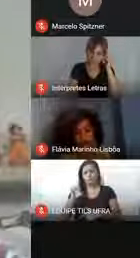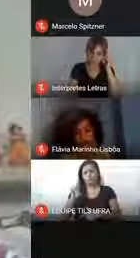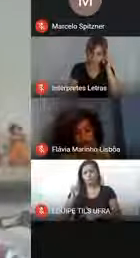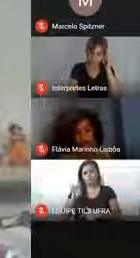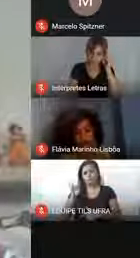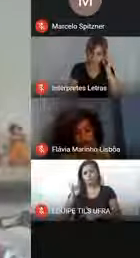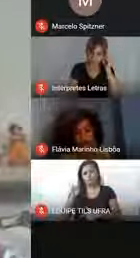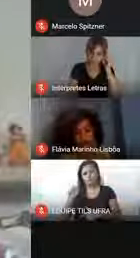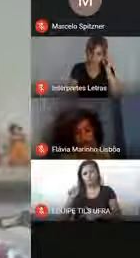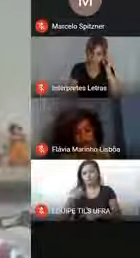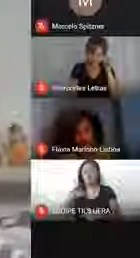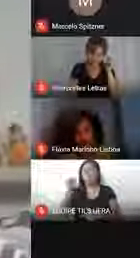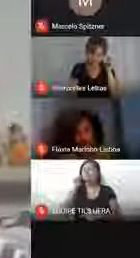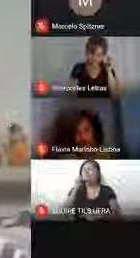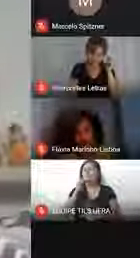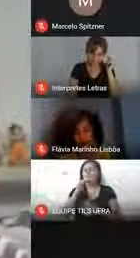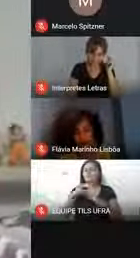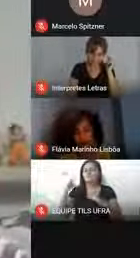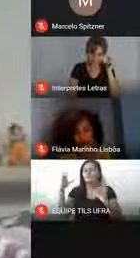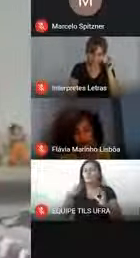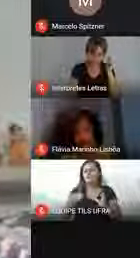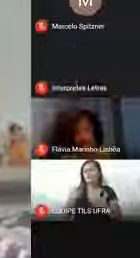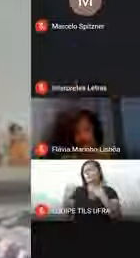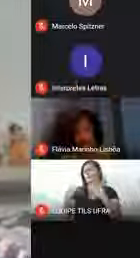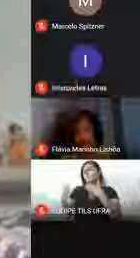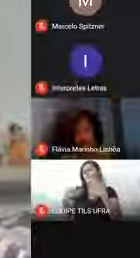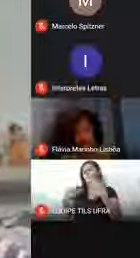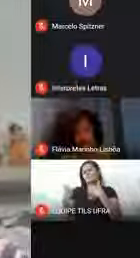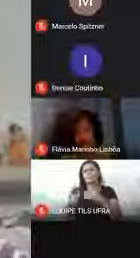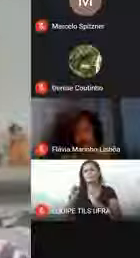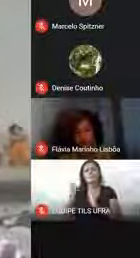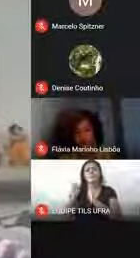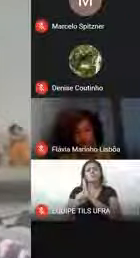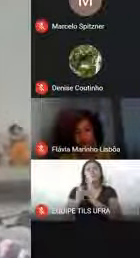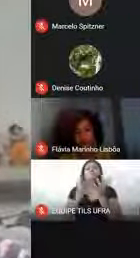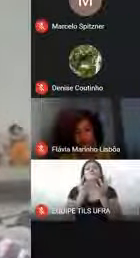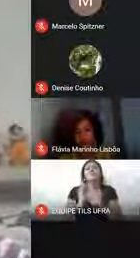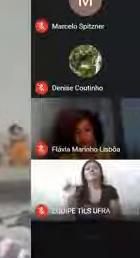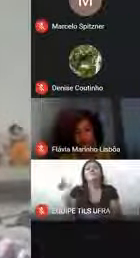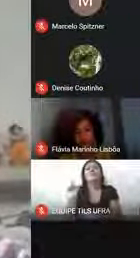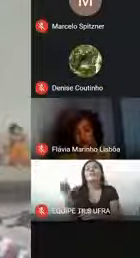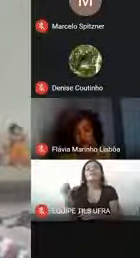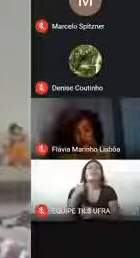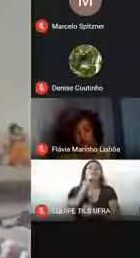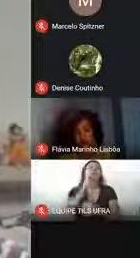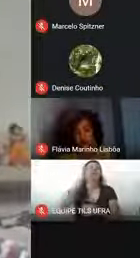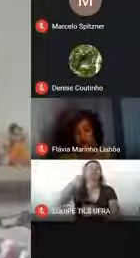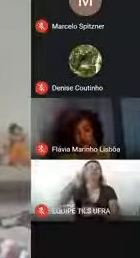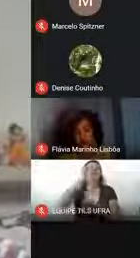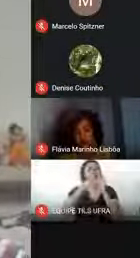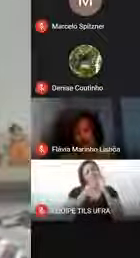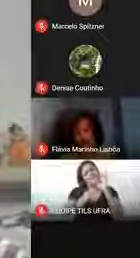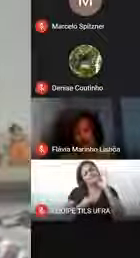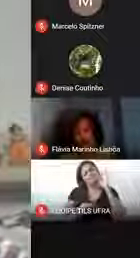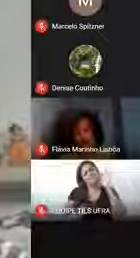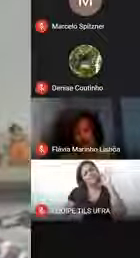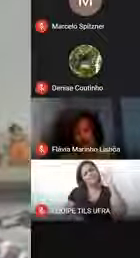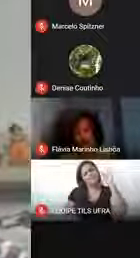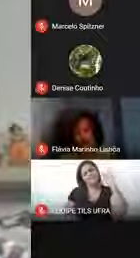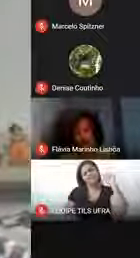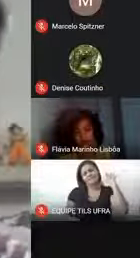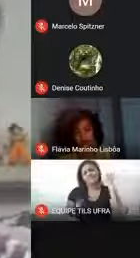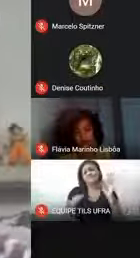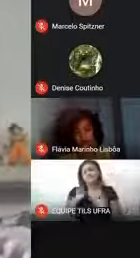as histórias, e eu fazia uma pergunta, era uma palavra que eu queria, mas ela contava uma história inteira, mostrando a vida dela,